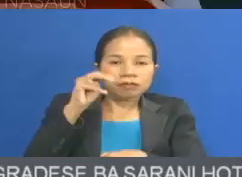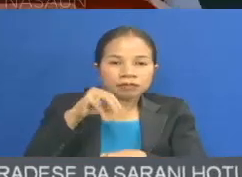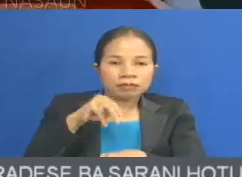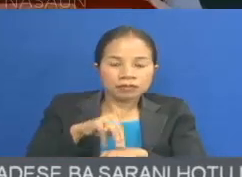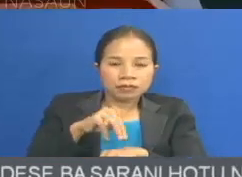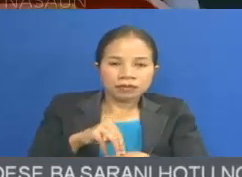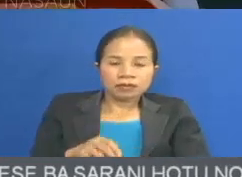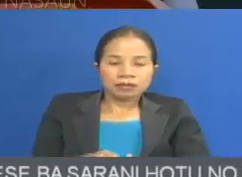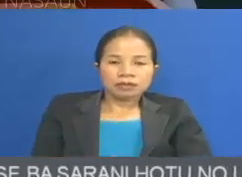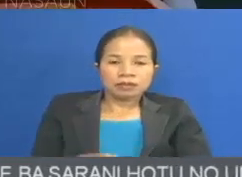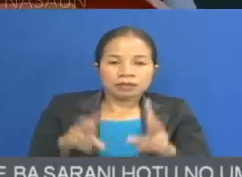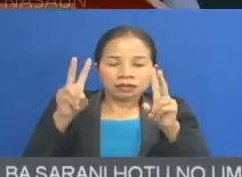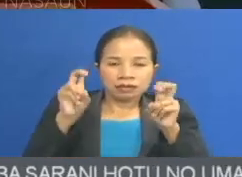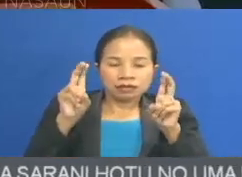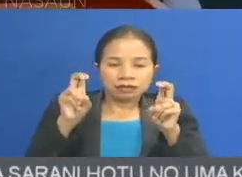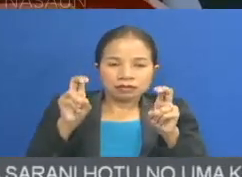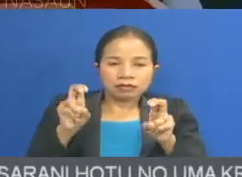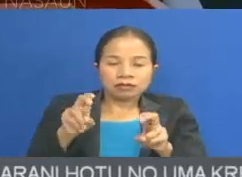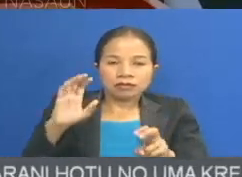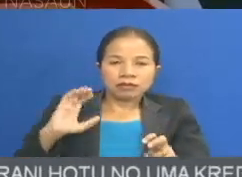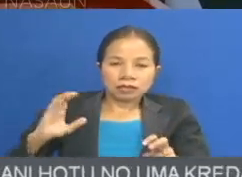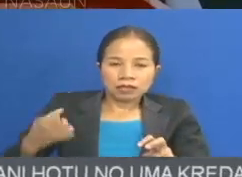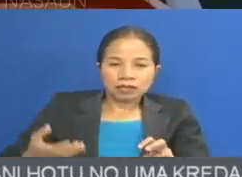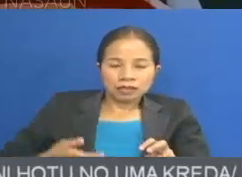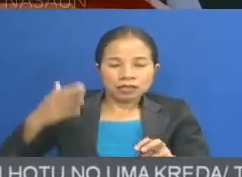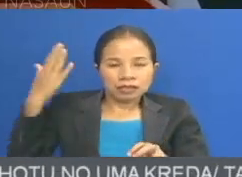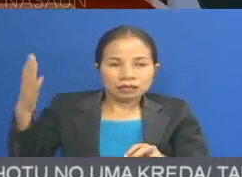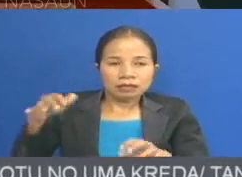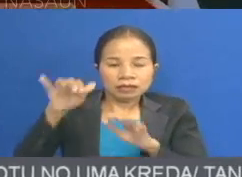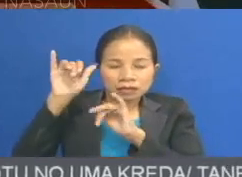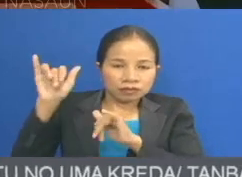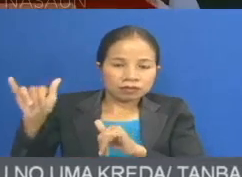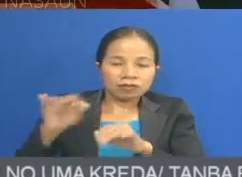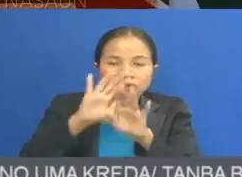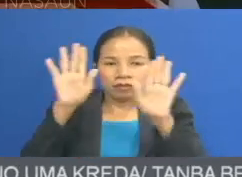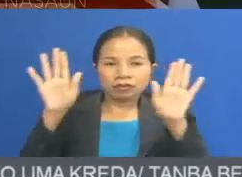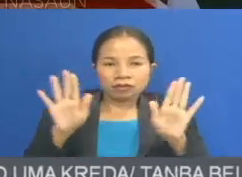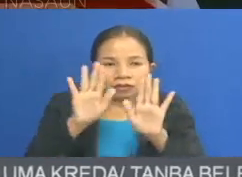estamos título cardeal né ne ba estamos de nem se halo e a ou e a domingo